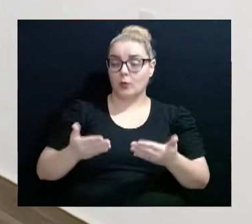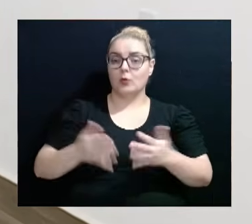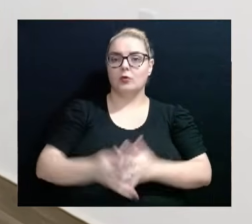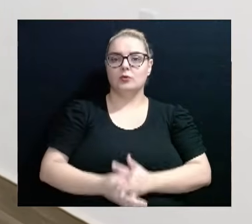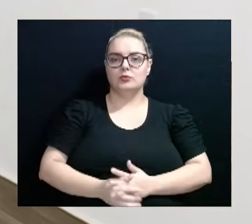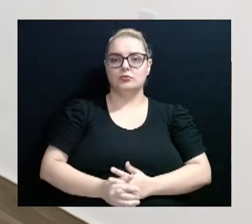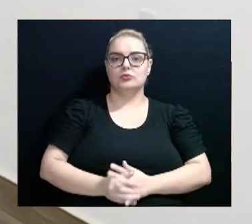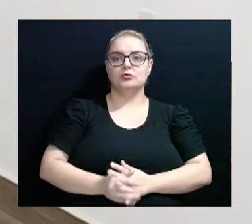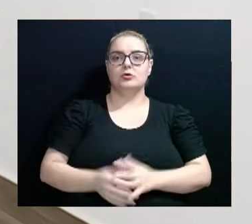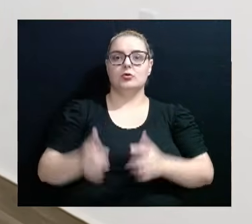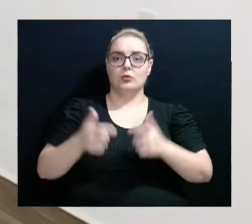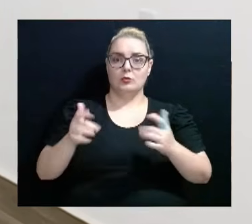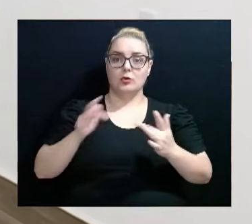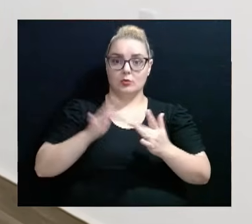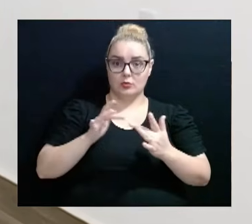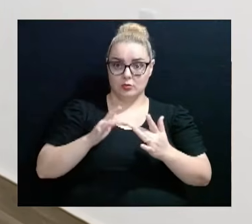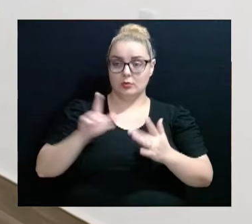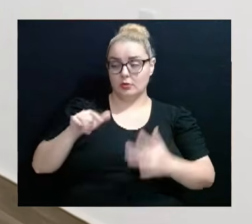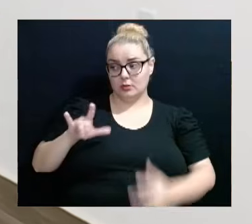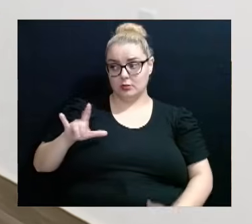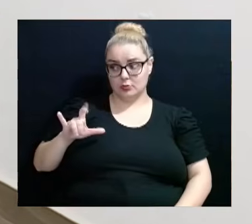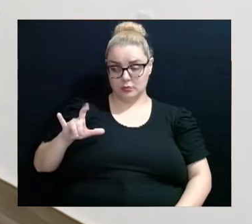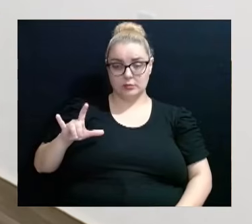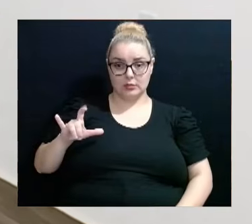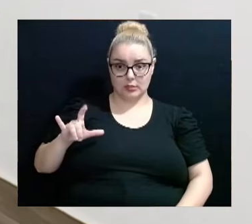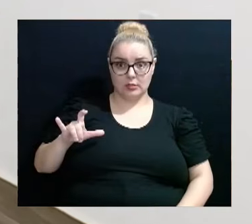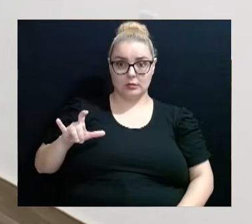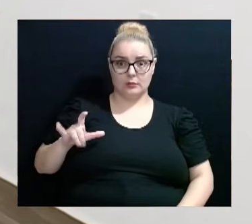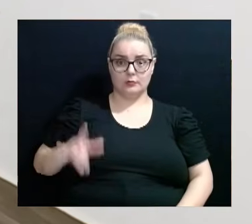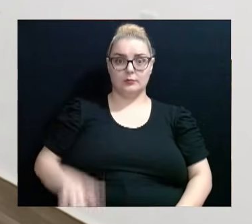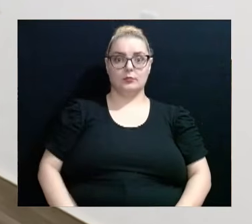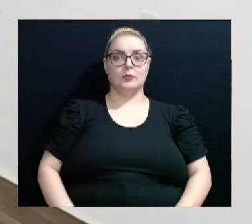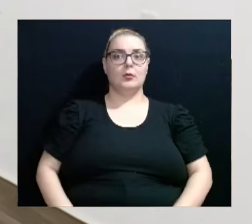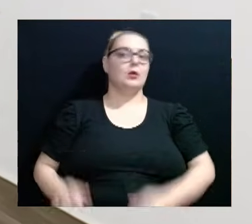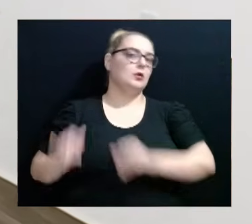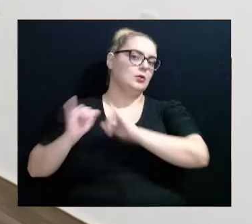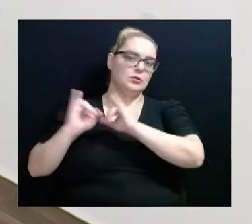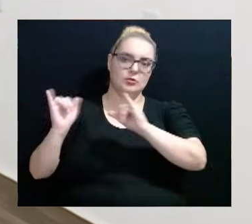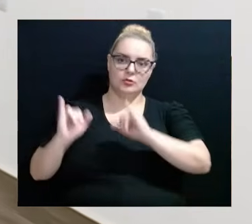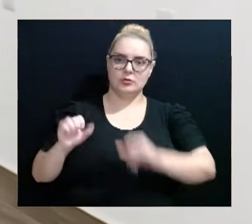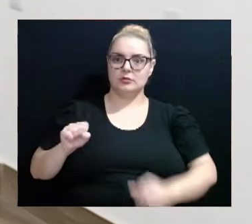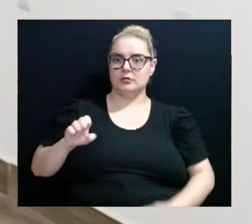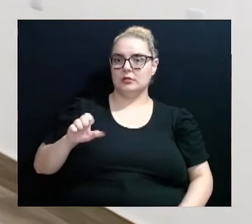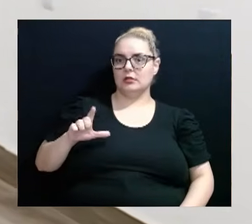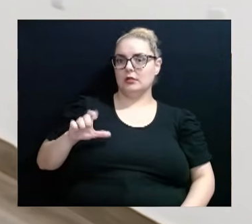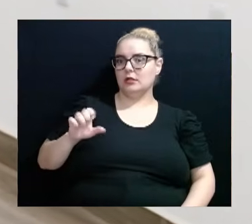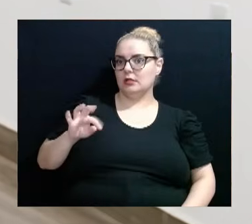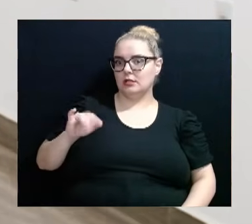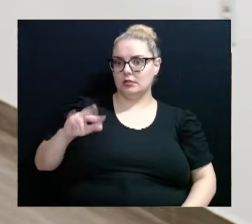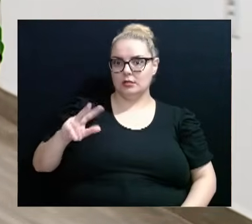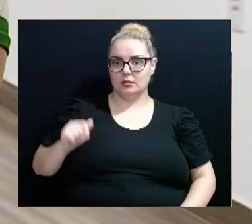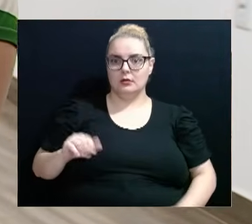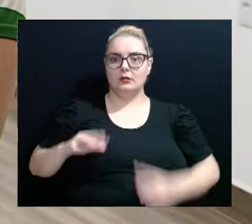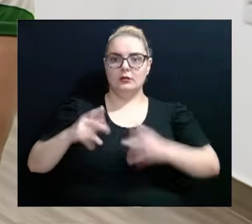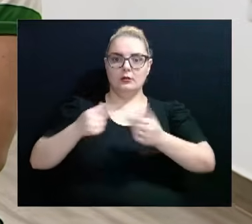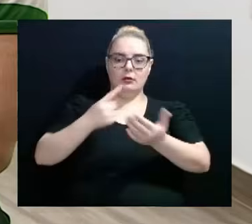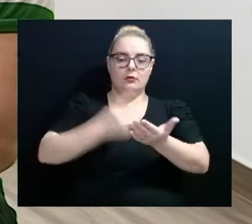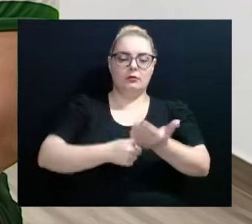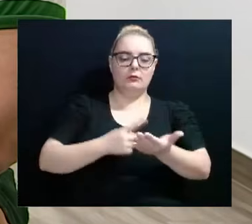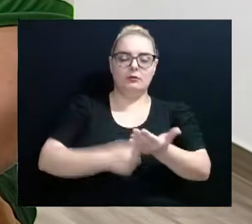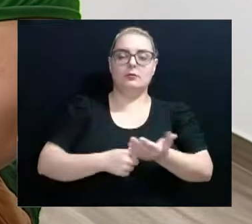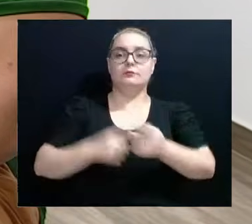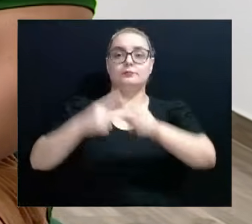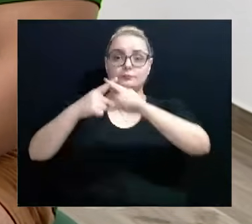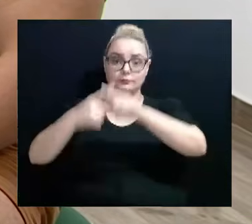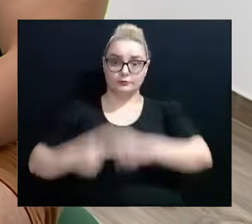fundamento, até conseguir ingressar na equipe principal. E hoje, como é que esses atletas eles chegam, né, até vocês, tanto os